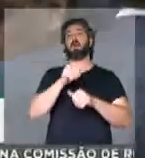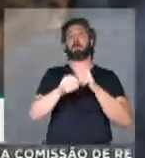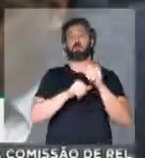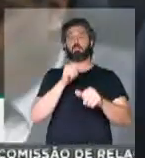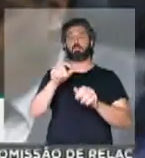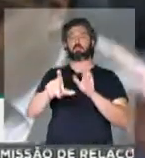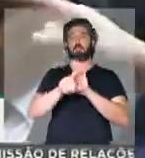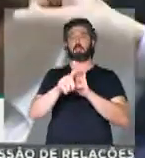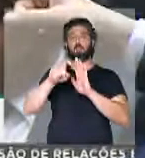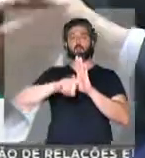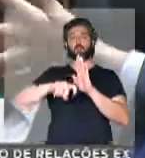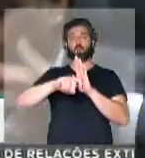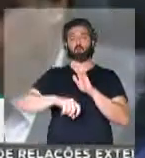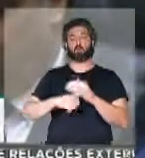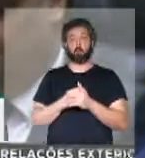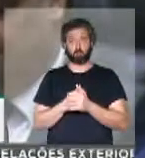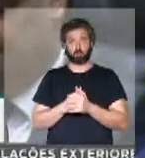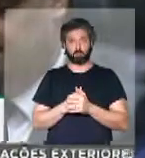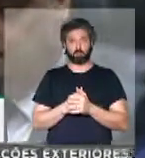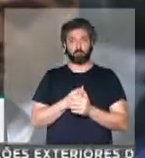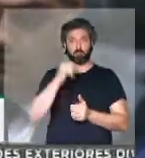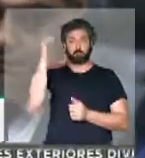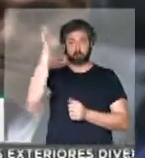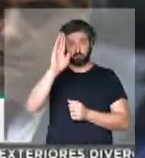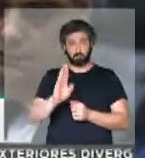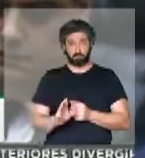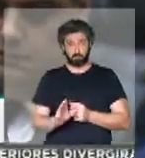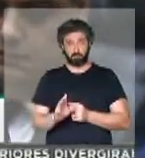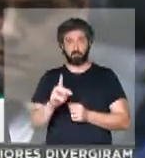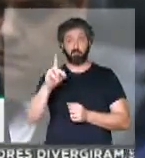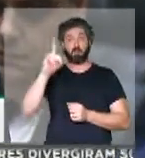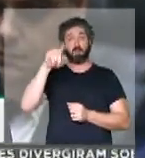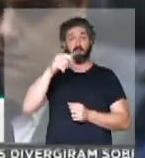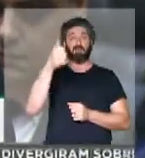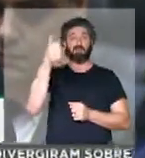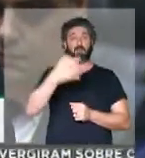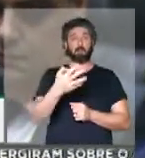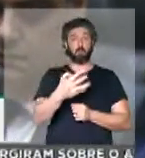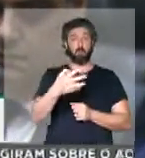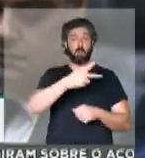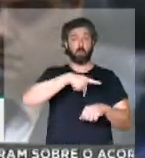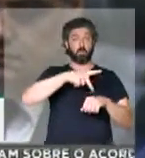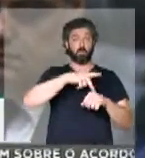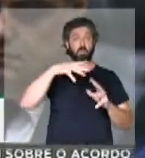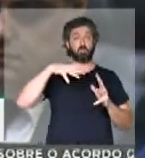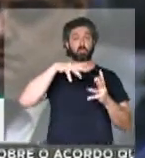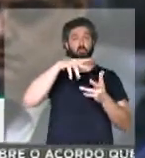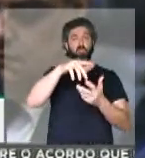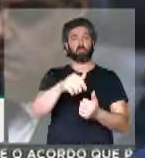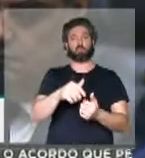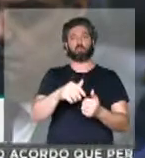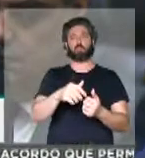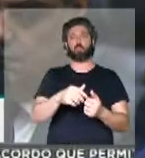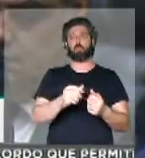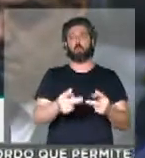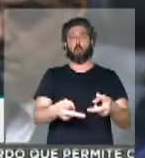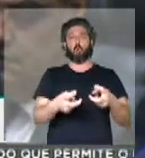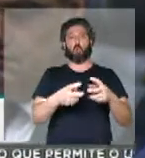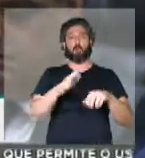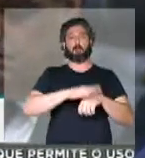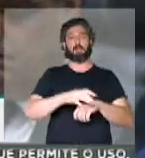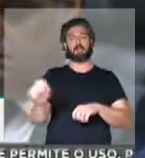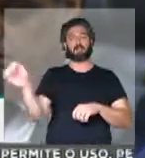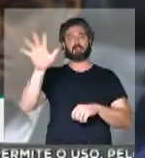reforma tributária. O Brasil é o 14º país do mundo em cobrança